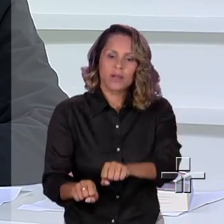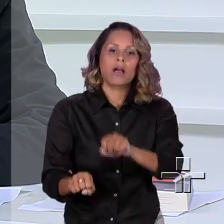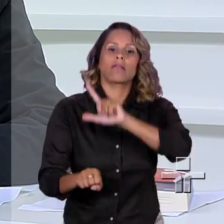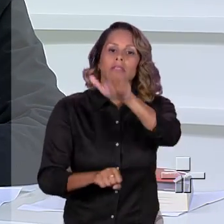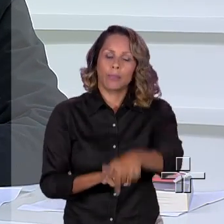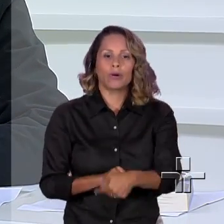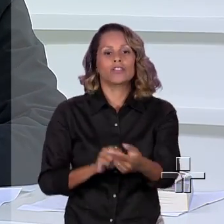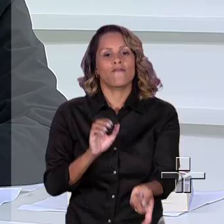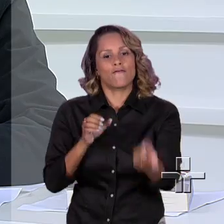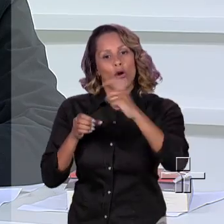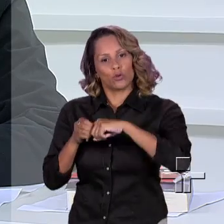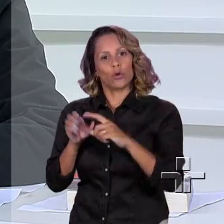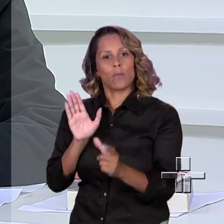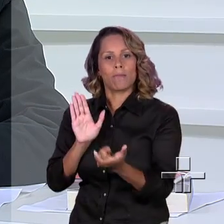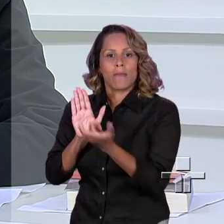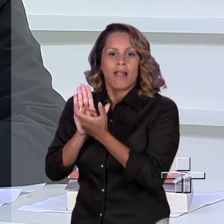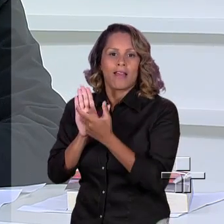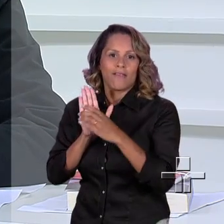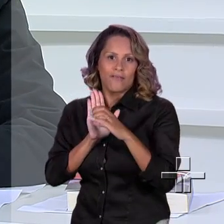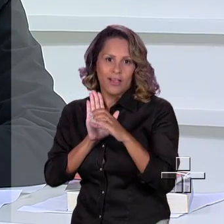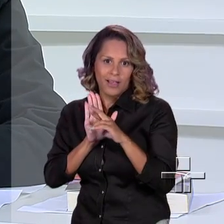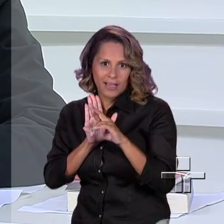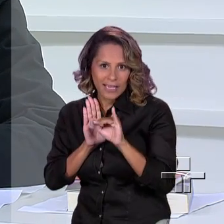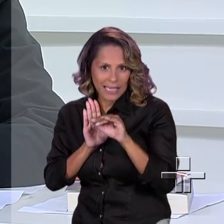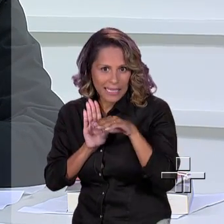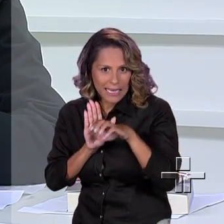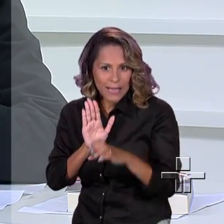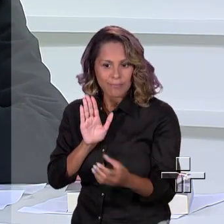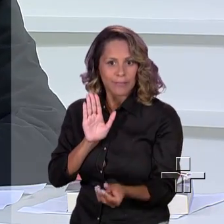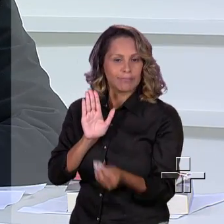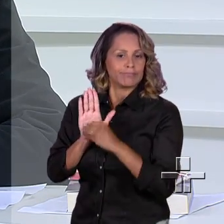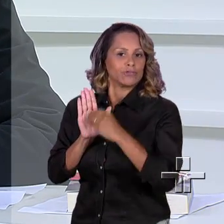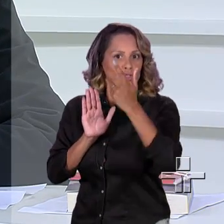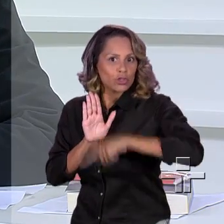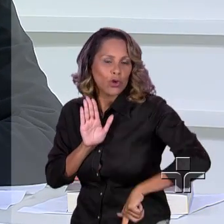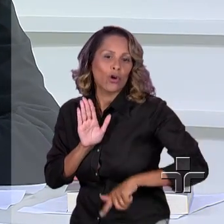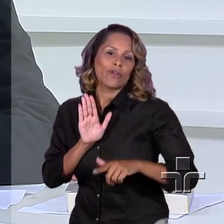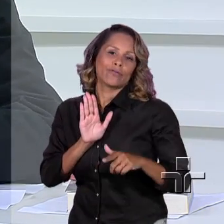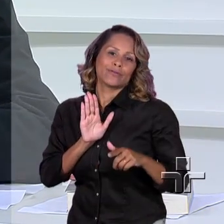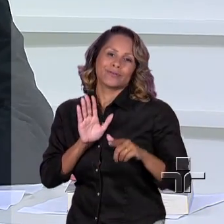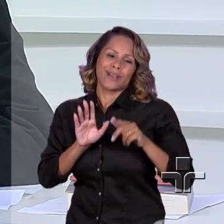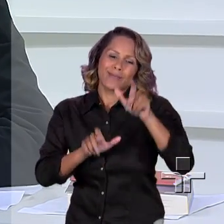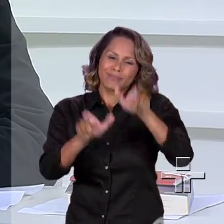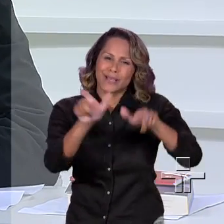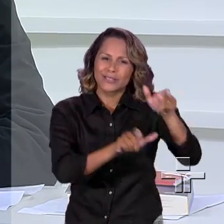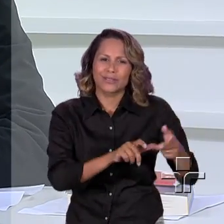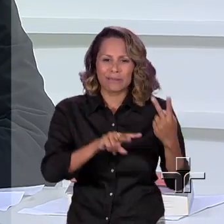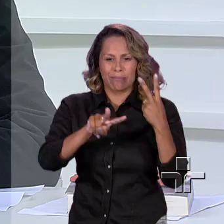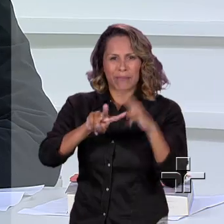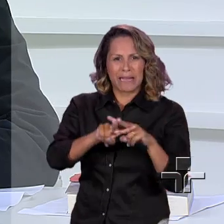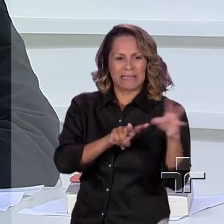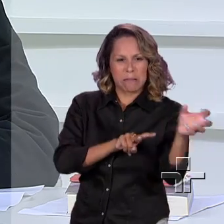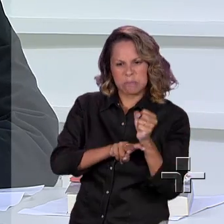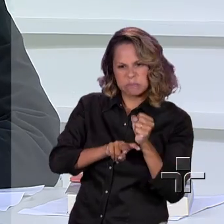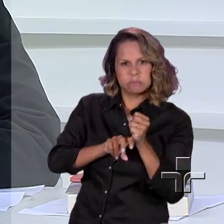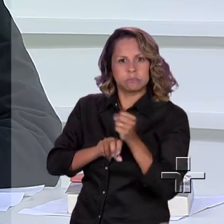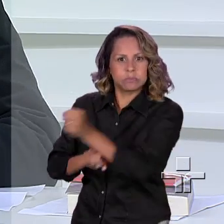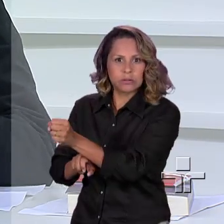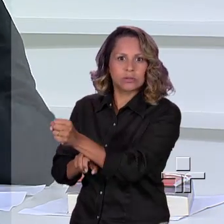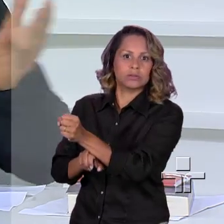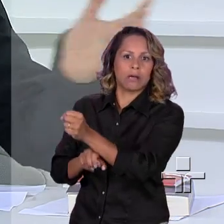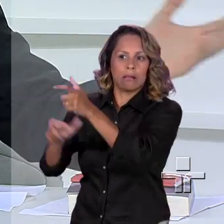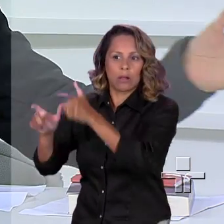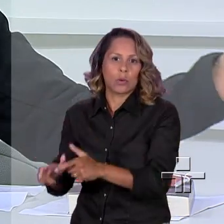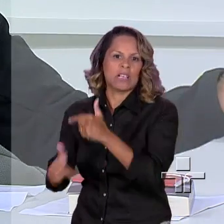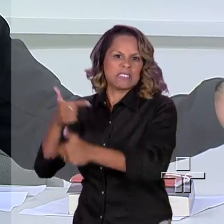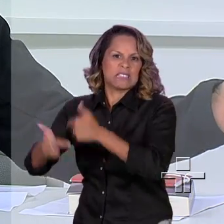para campos de trabalho forçado e tal. Em Cuba teve um processo semelhante, você deve ter acompanhado,